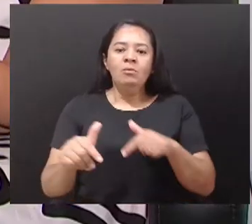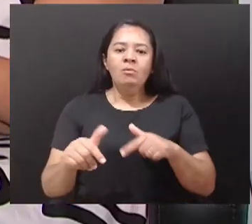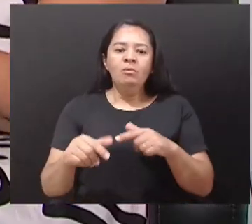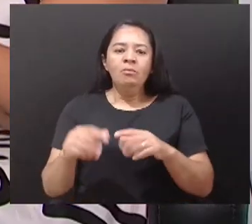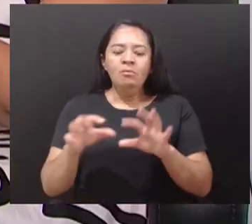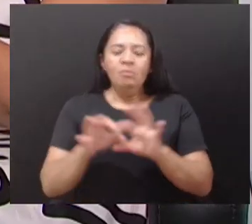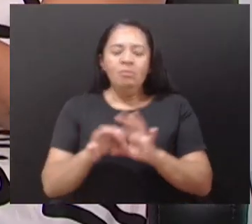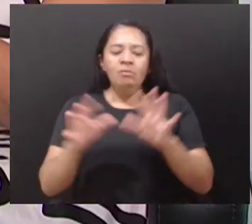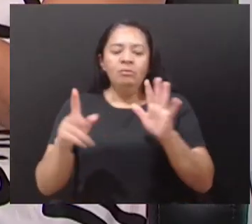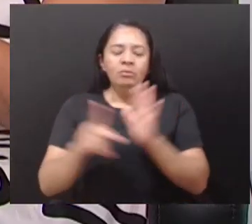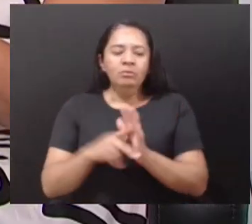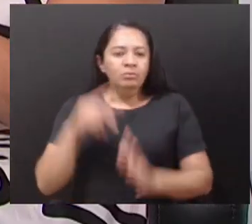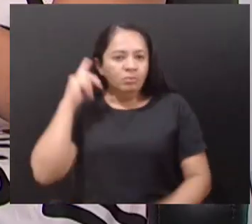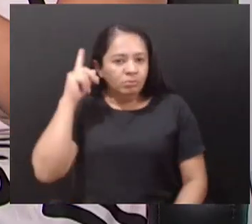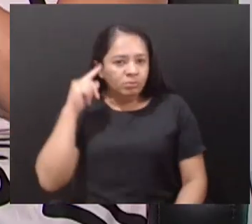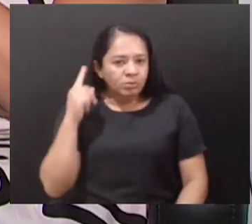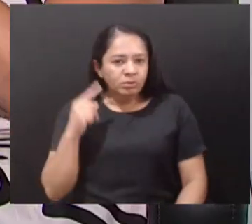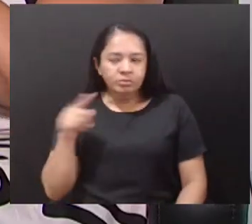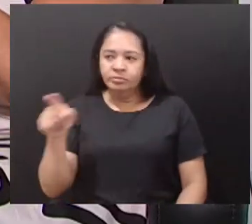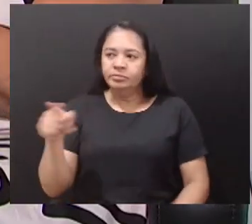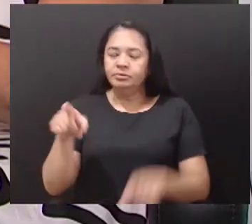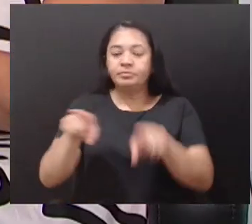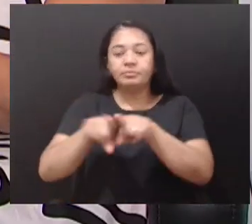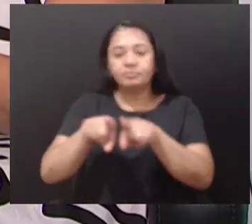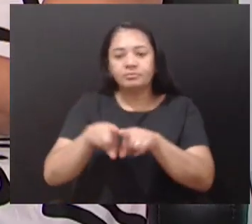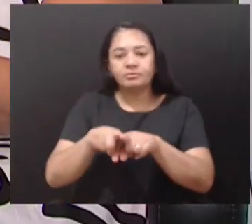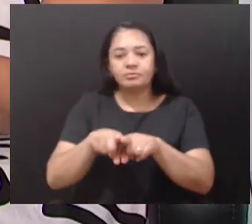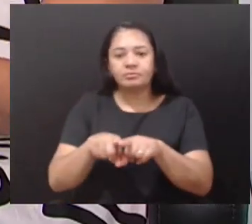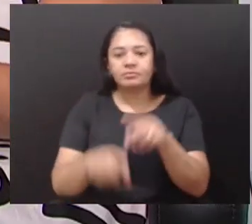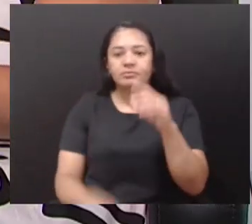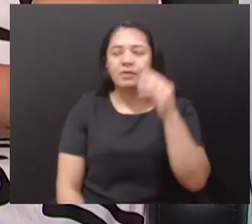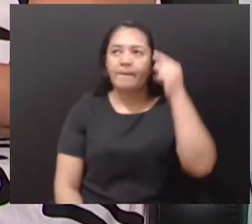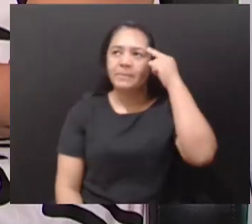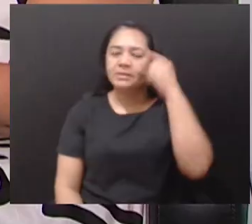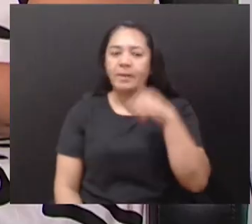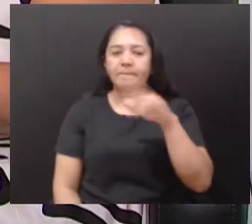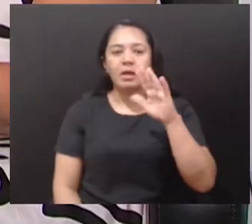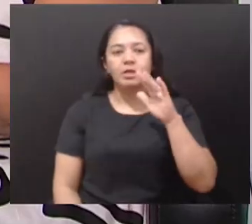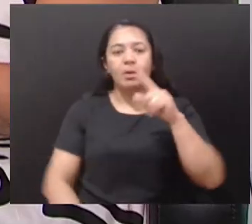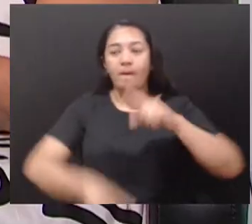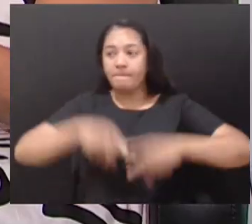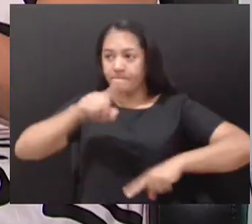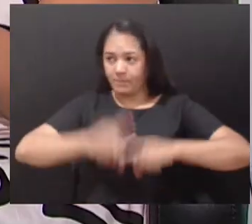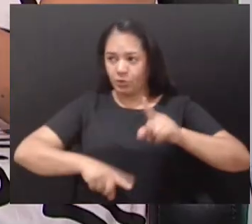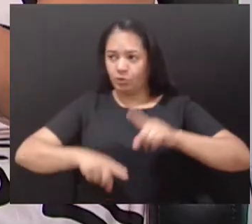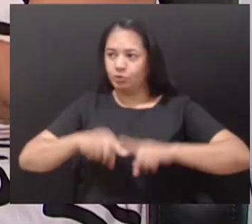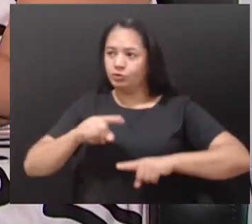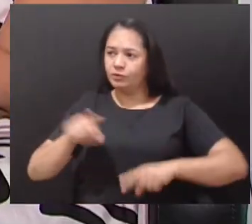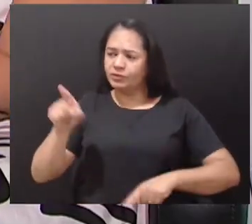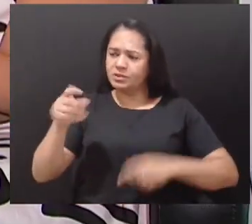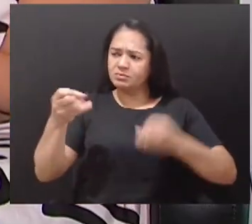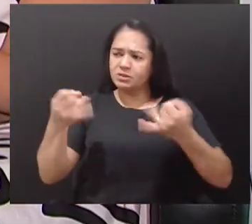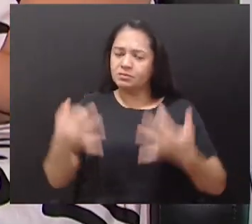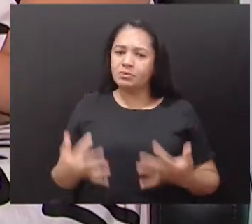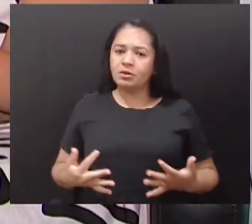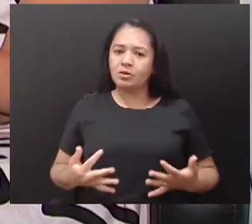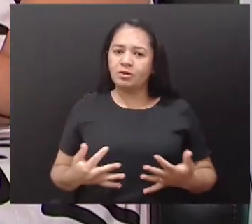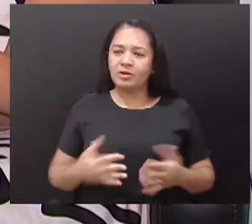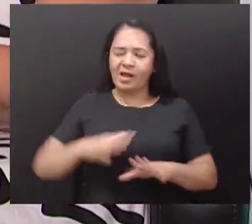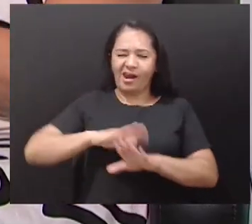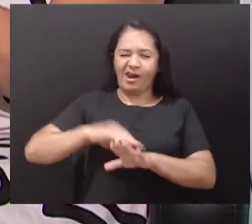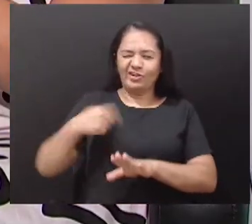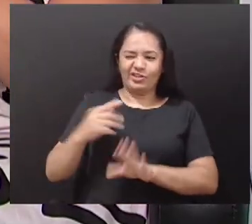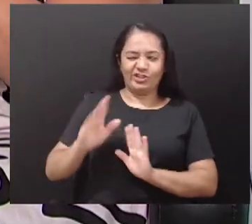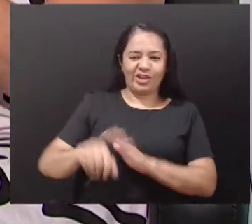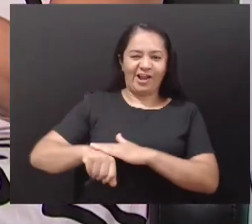também passa a pensar mais na questão dos produtos. Você me contou, inclusive, em off, que a gente já conversou aqui,